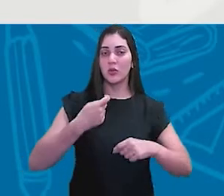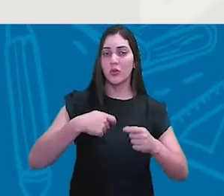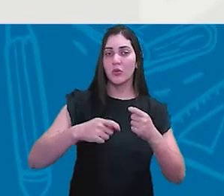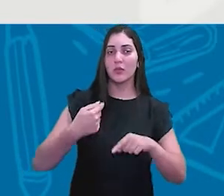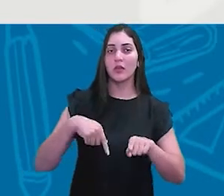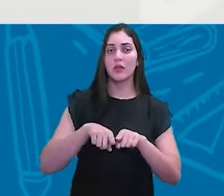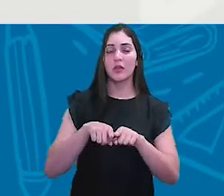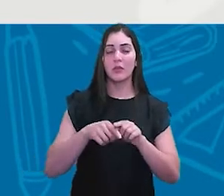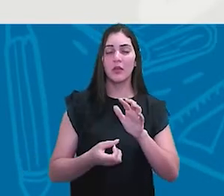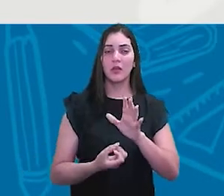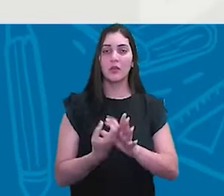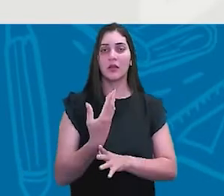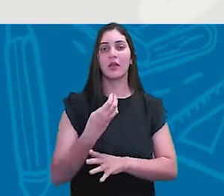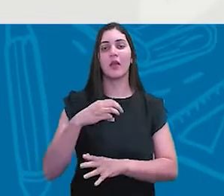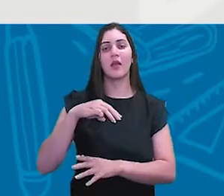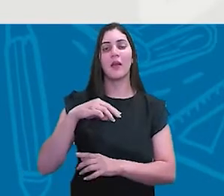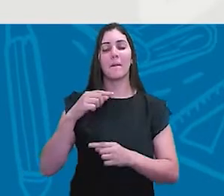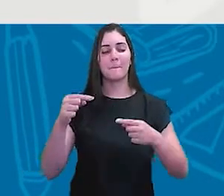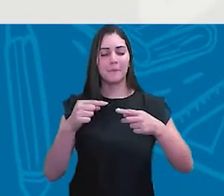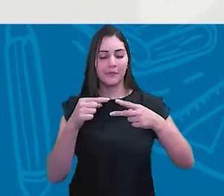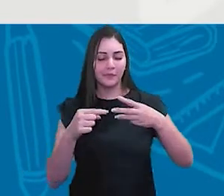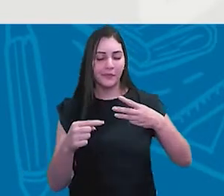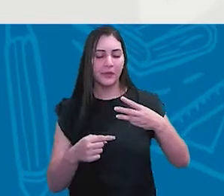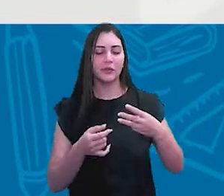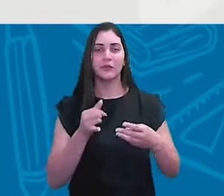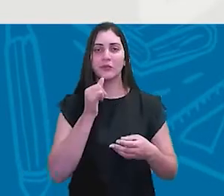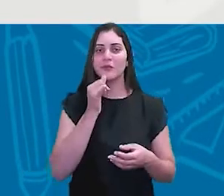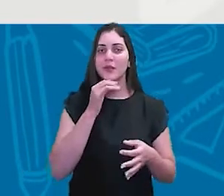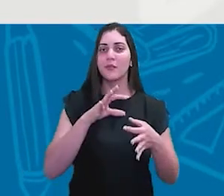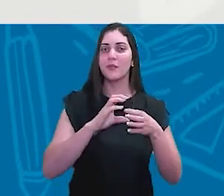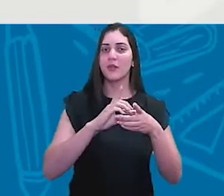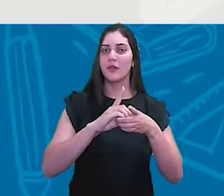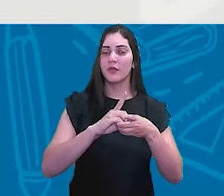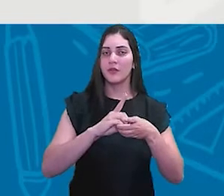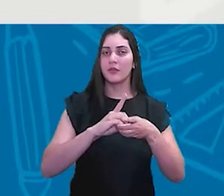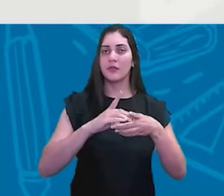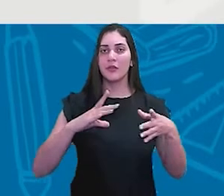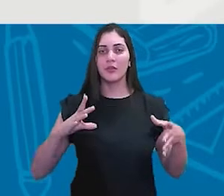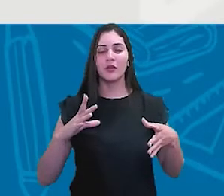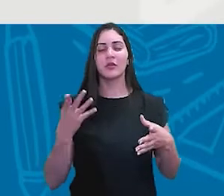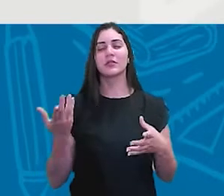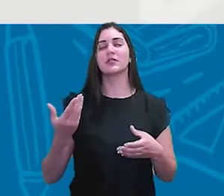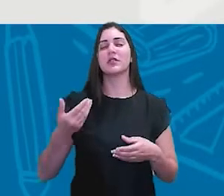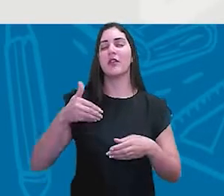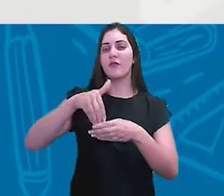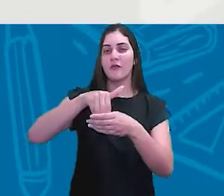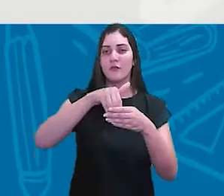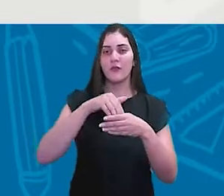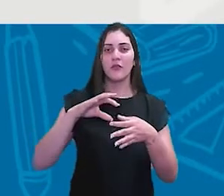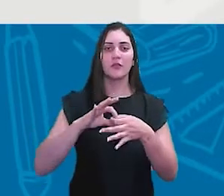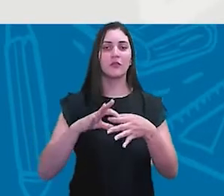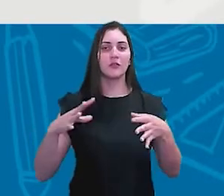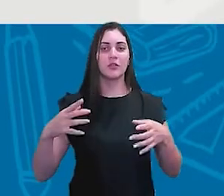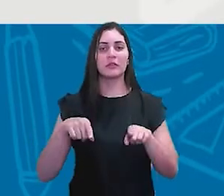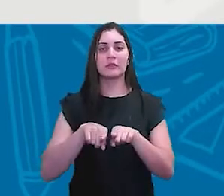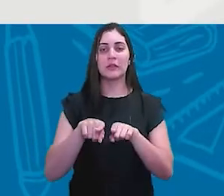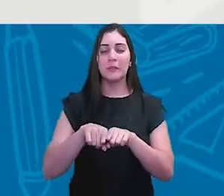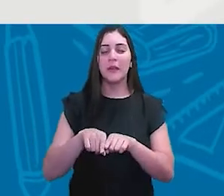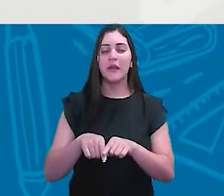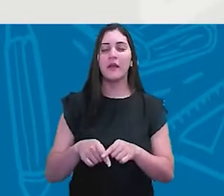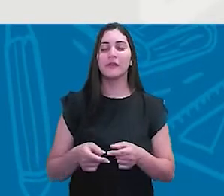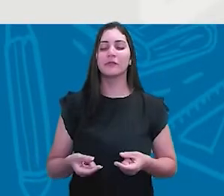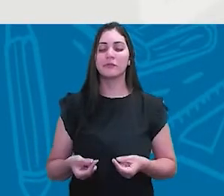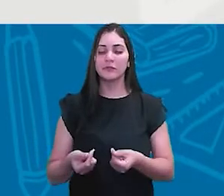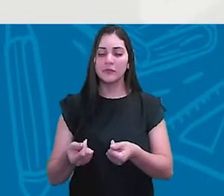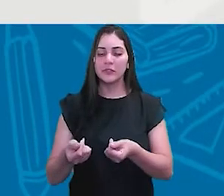né? A questão da democracia, né? Então é importante de eleições livres, questão de investimento em educação,